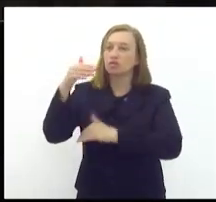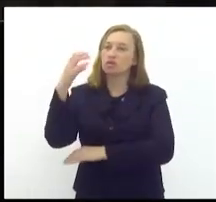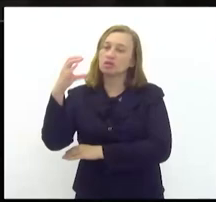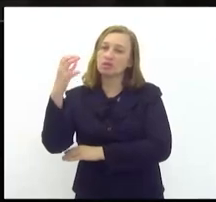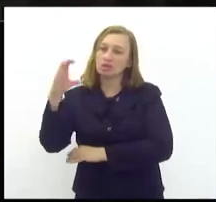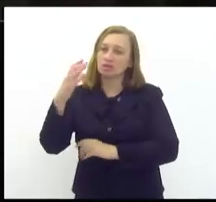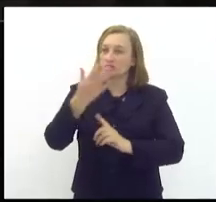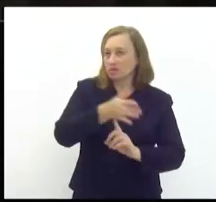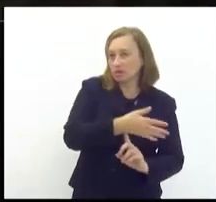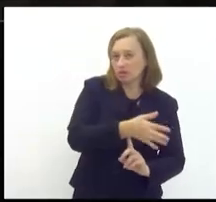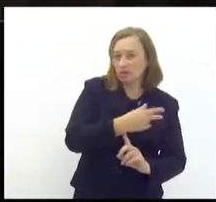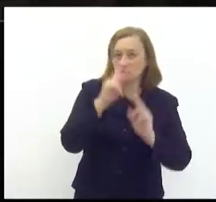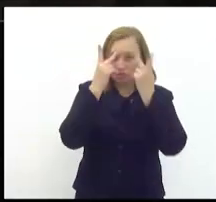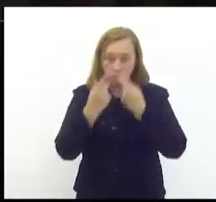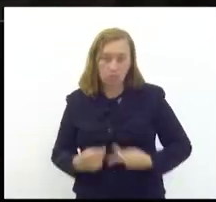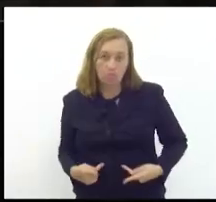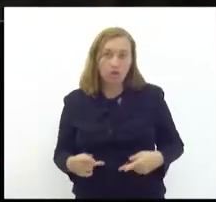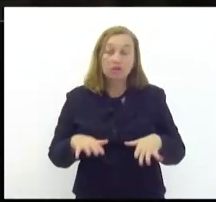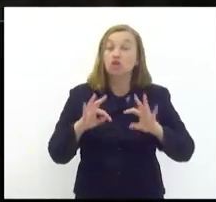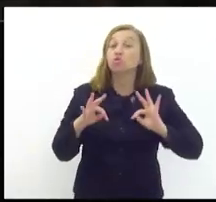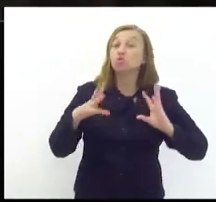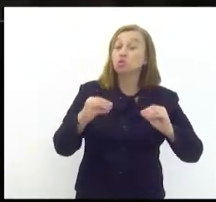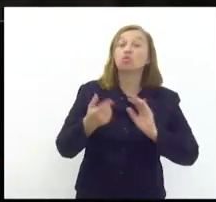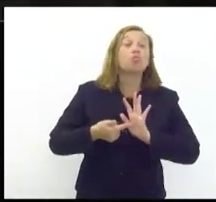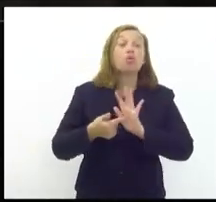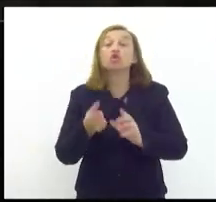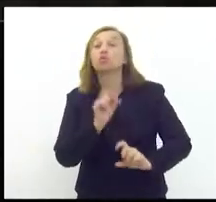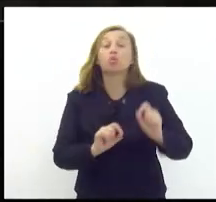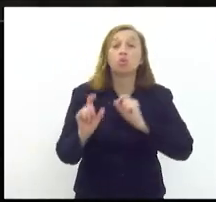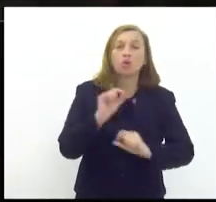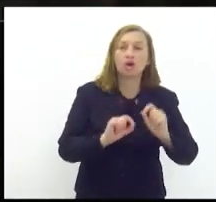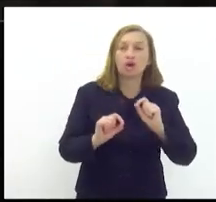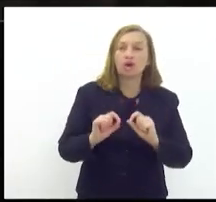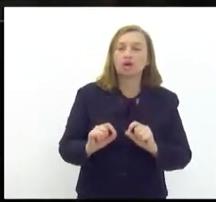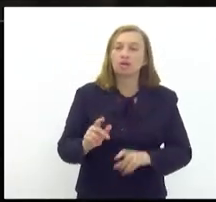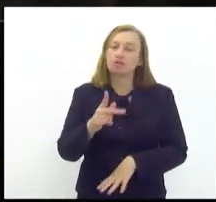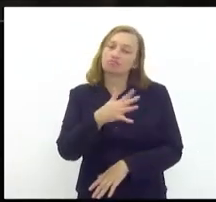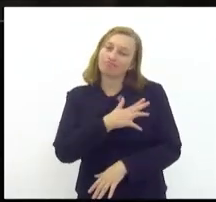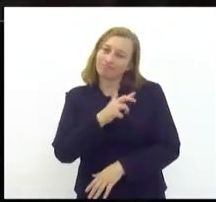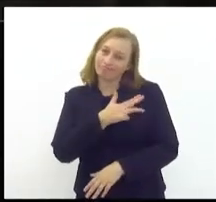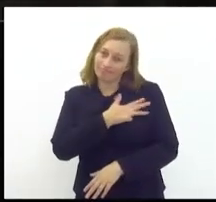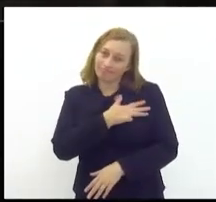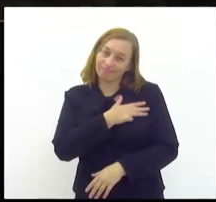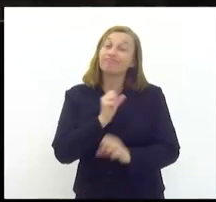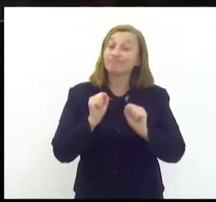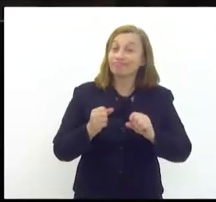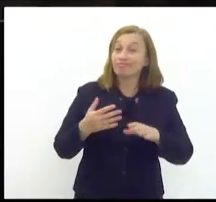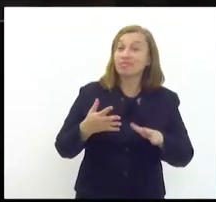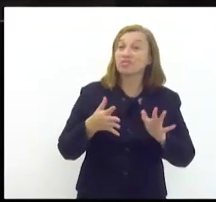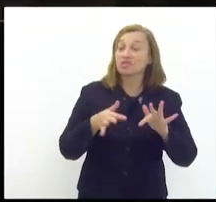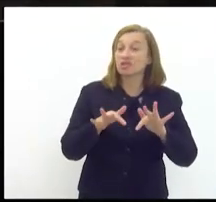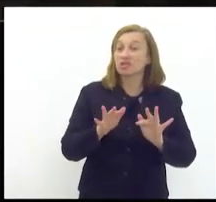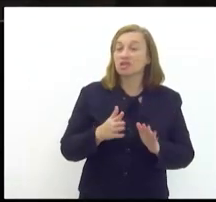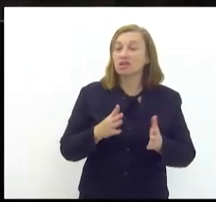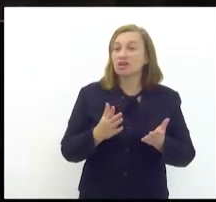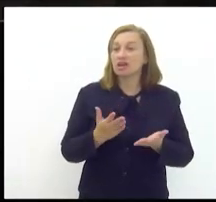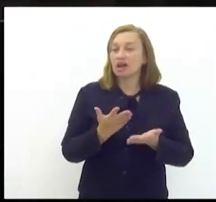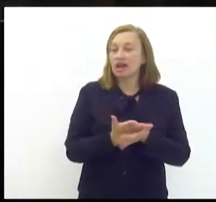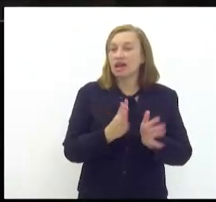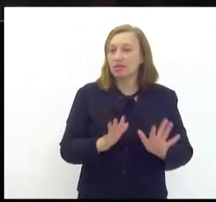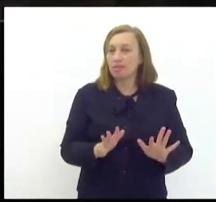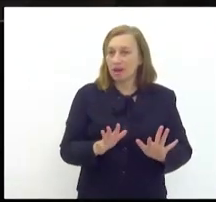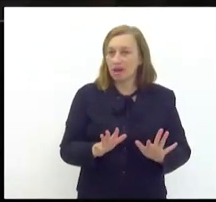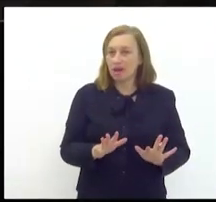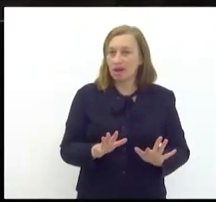tecnológico mano ou seja tudo isso mostra que o nosso presidente Lula pode chegar ao fim da Cúpula da Amazônia com